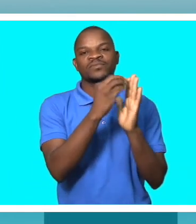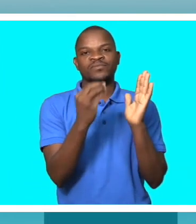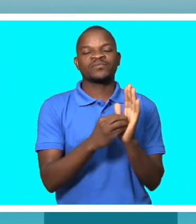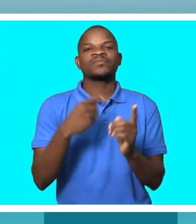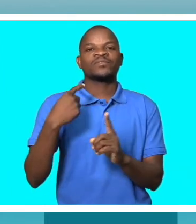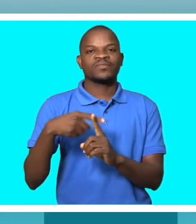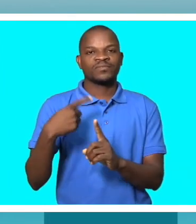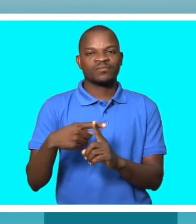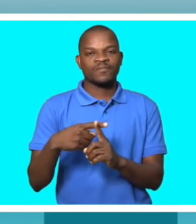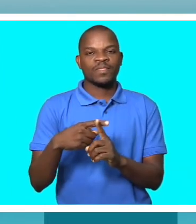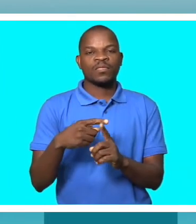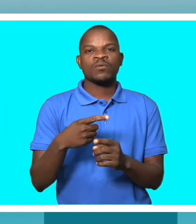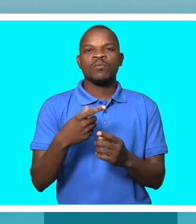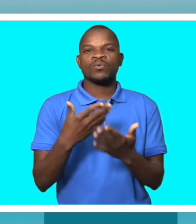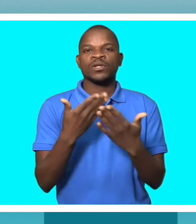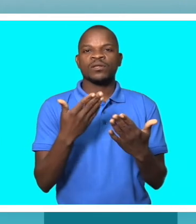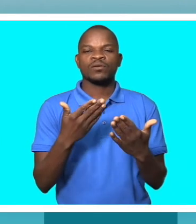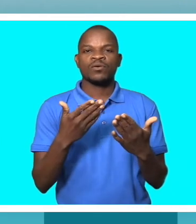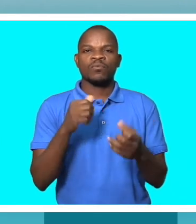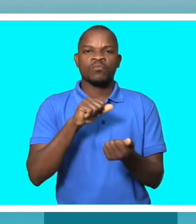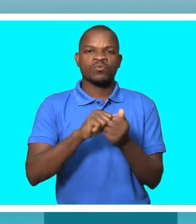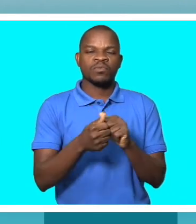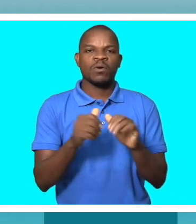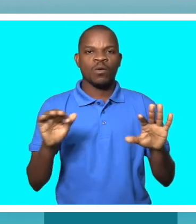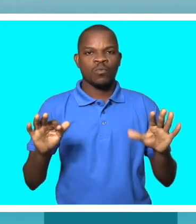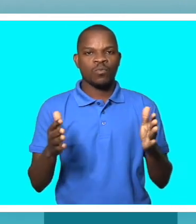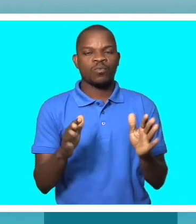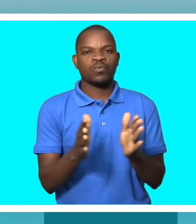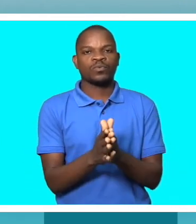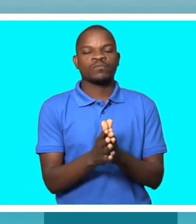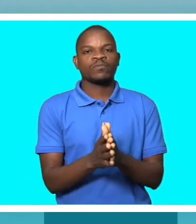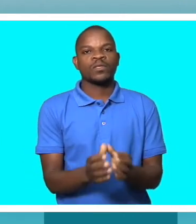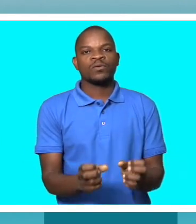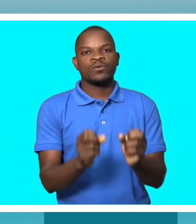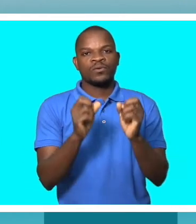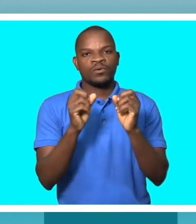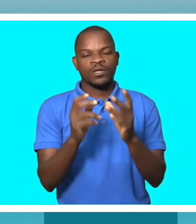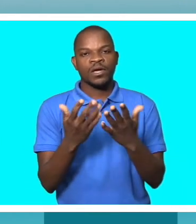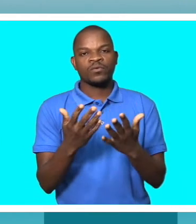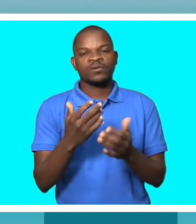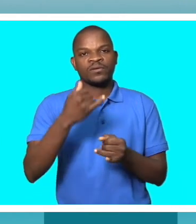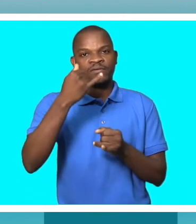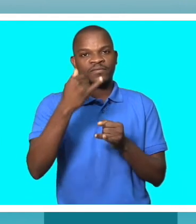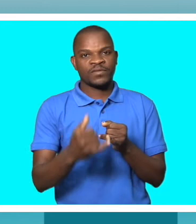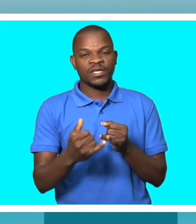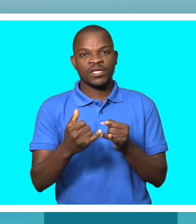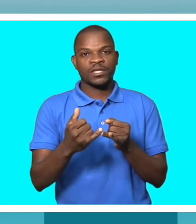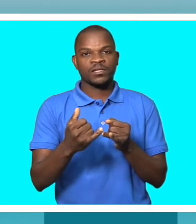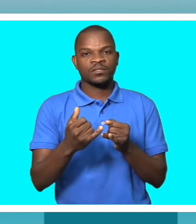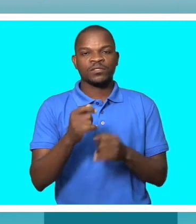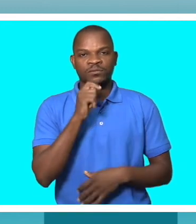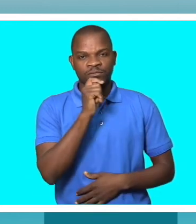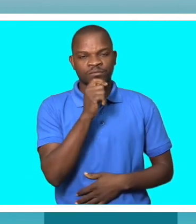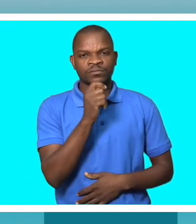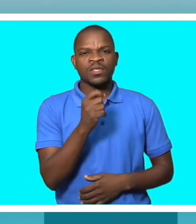minimizar. Vamos conseguir minimizar. Os problemas vão se minimizando aos poucos. E, Sr. Presidente, mesmo na reta final de